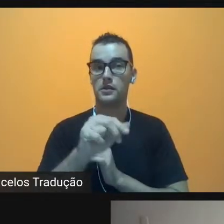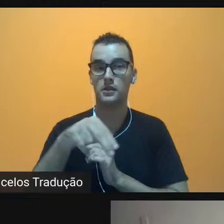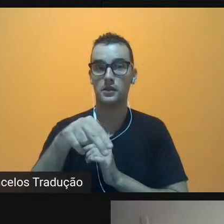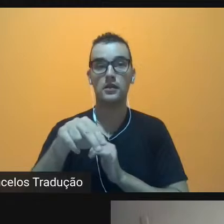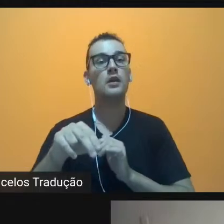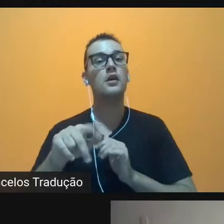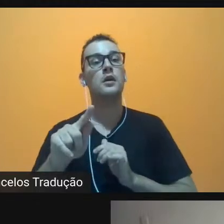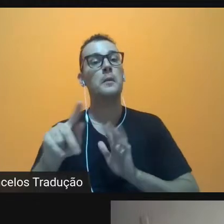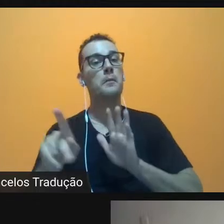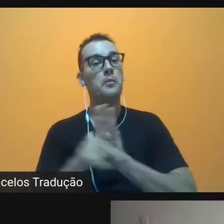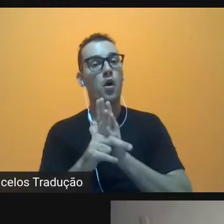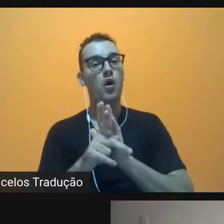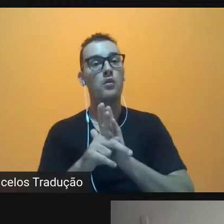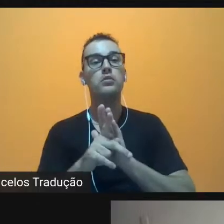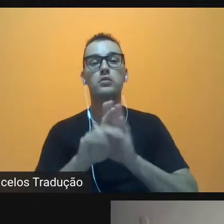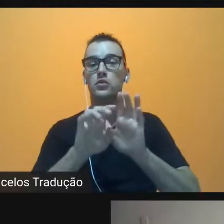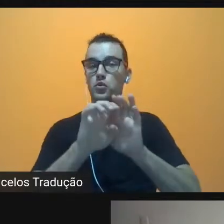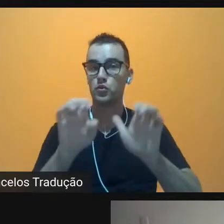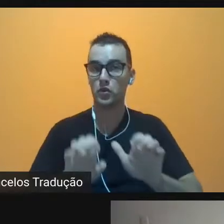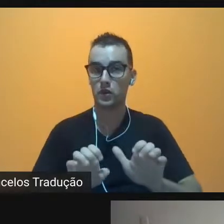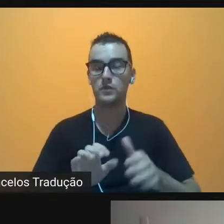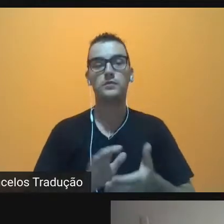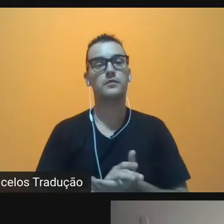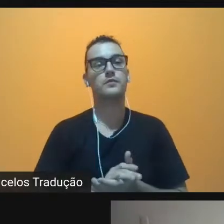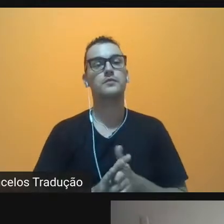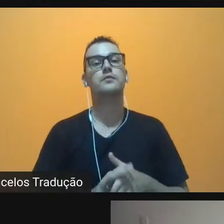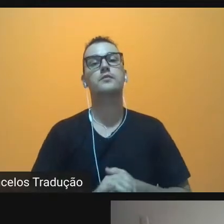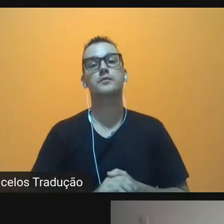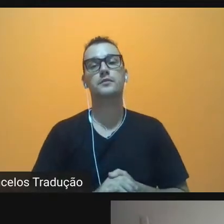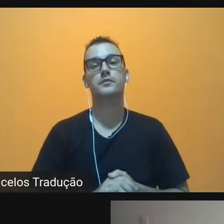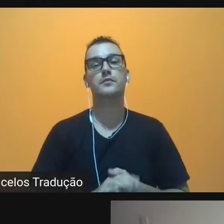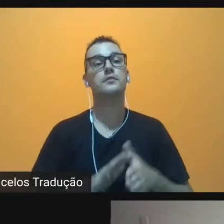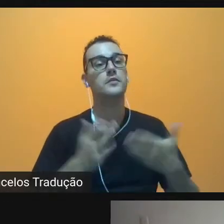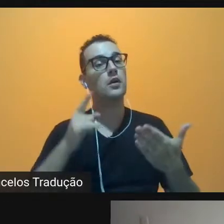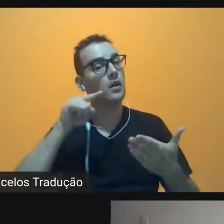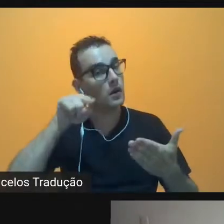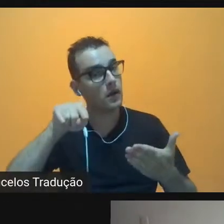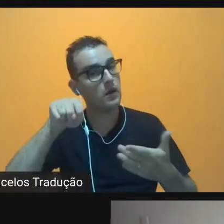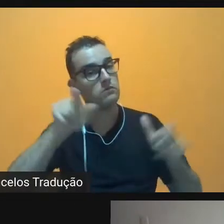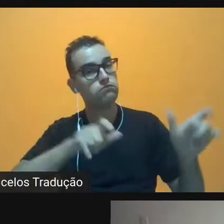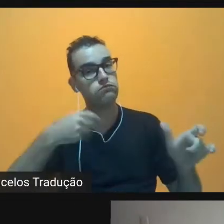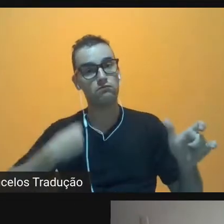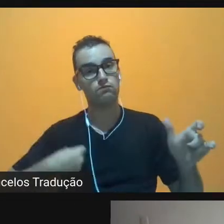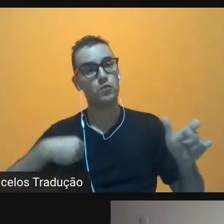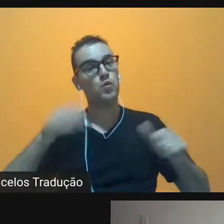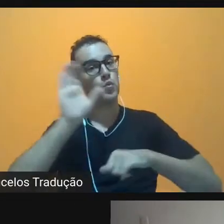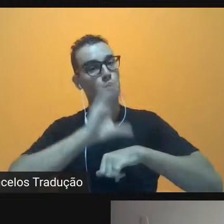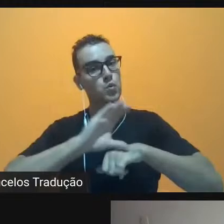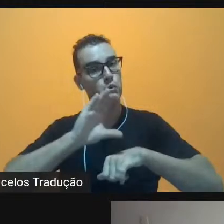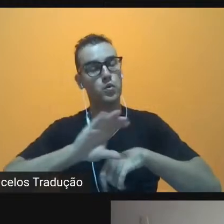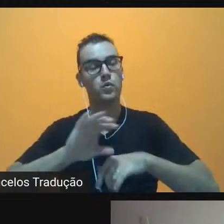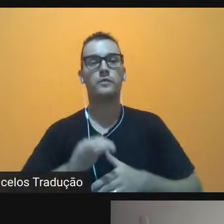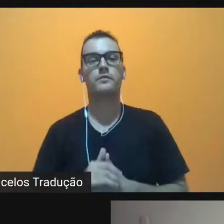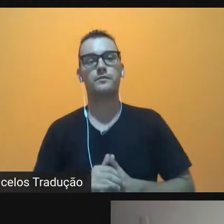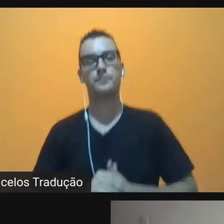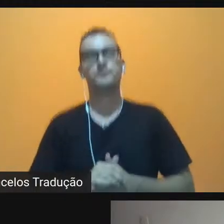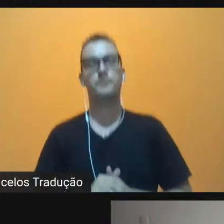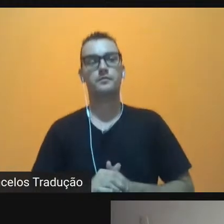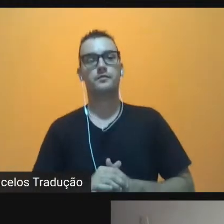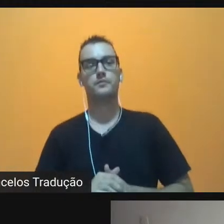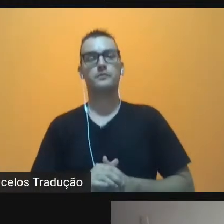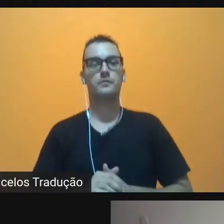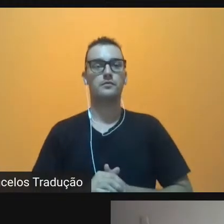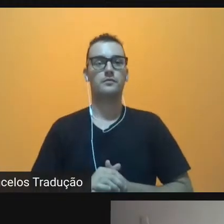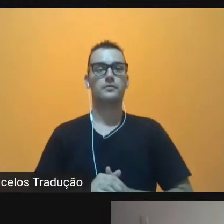cursos. Então, eles foram os participantes do curso. E ao final, né,